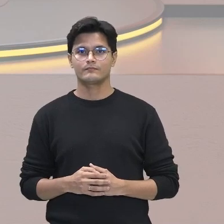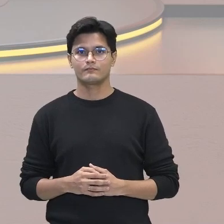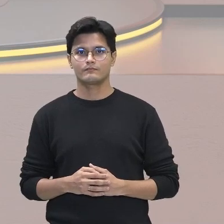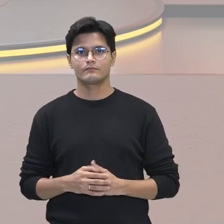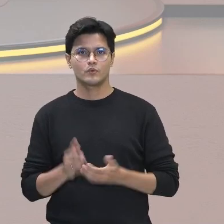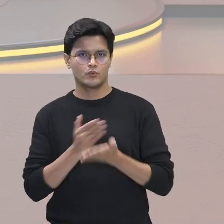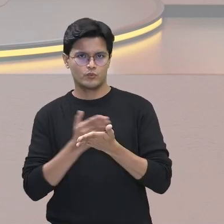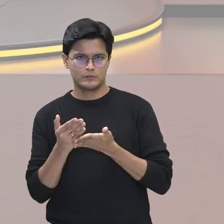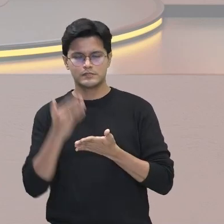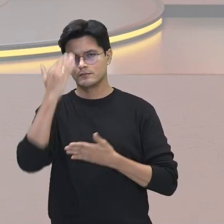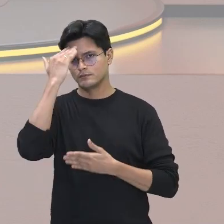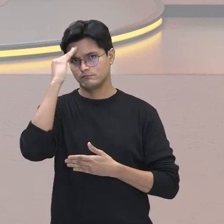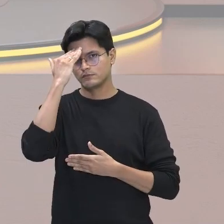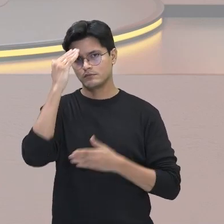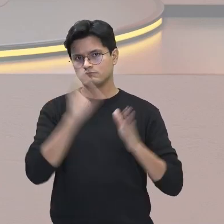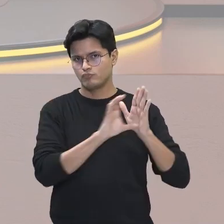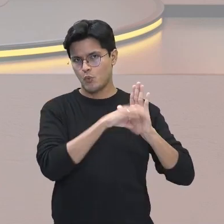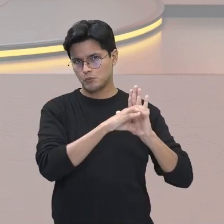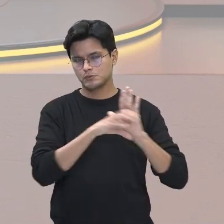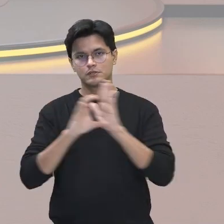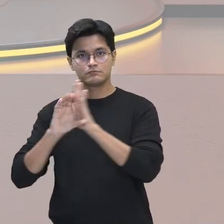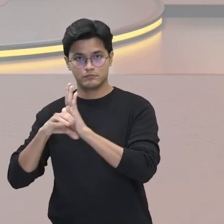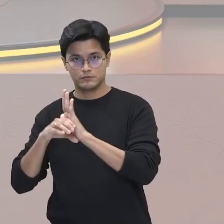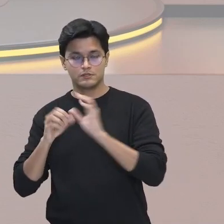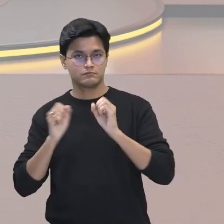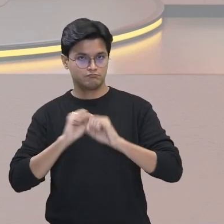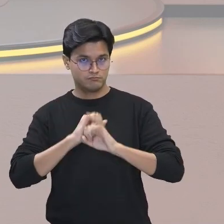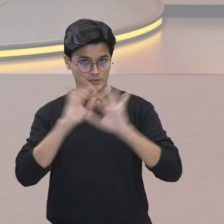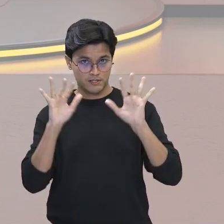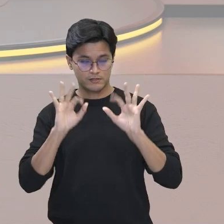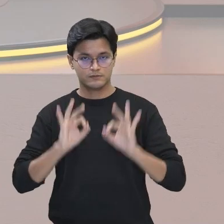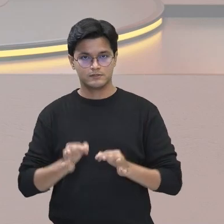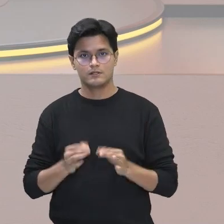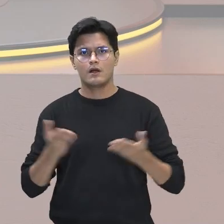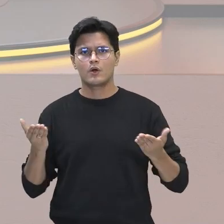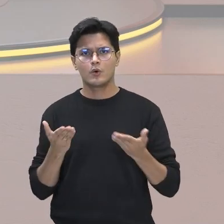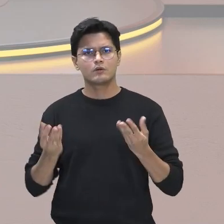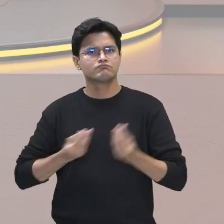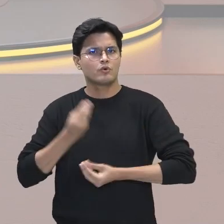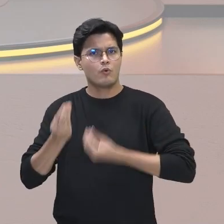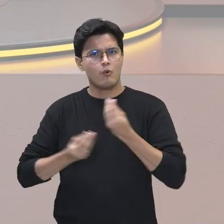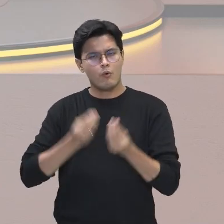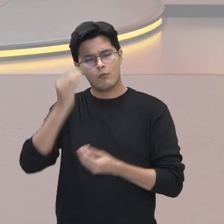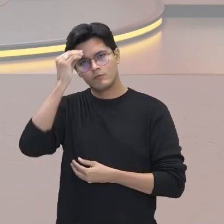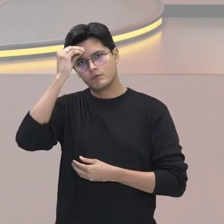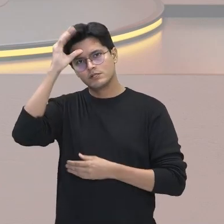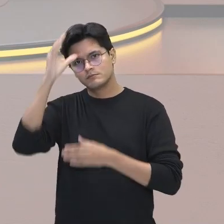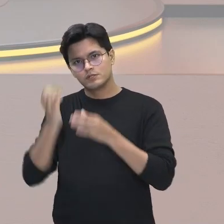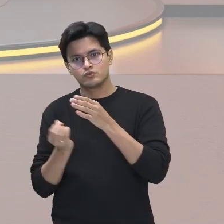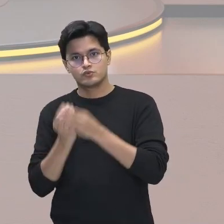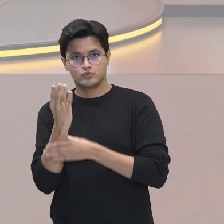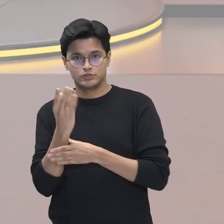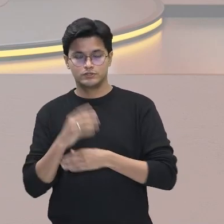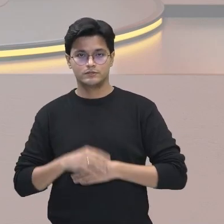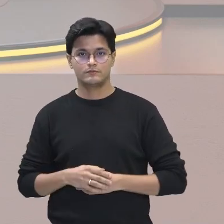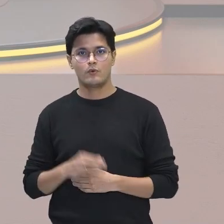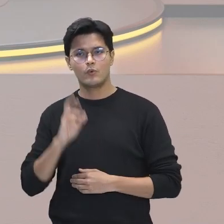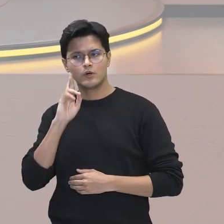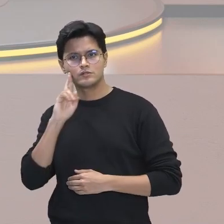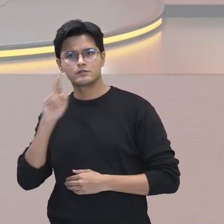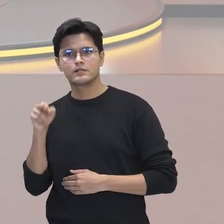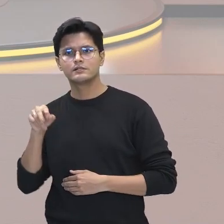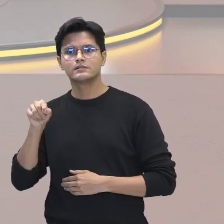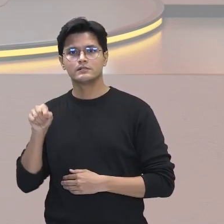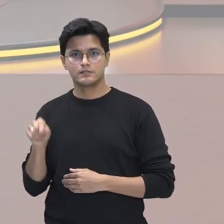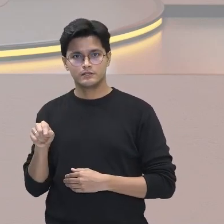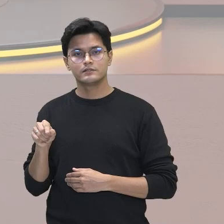a definição? Tá claro? Vamos então para a origem desse conhecimento. Olha só, o racionalismo diz que